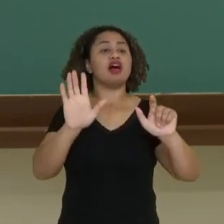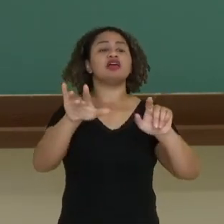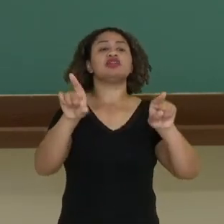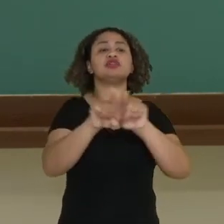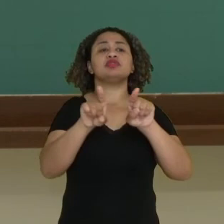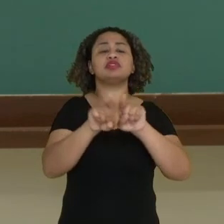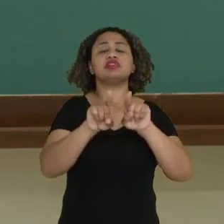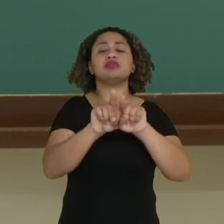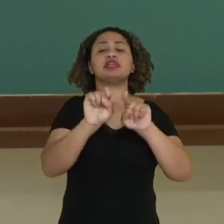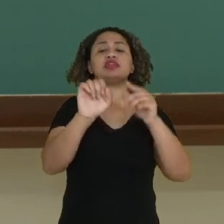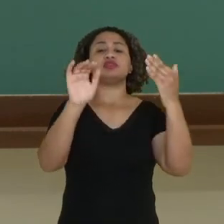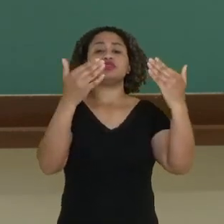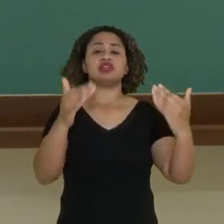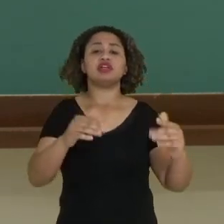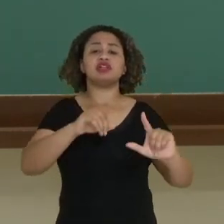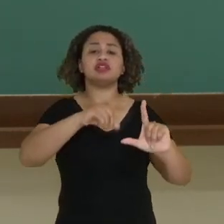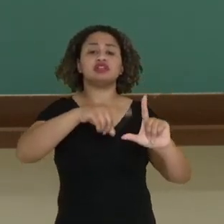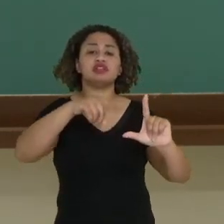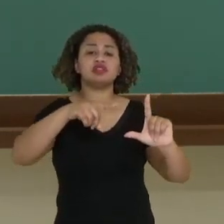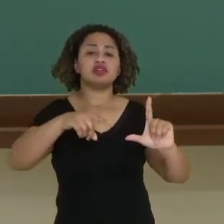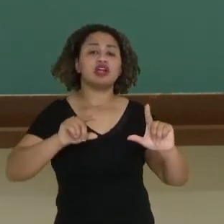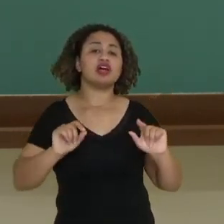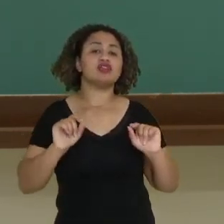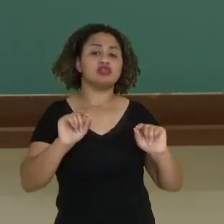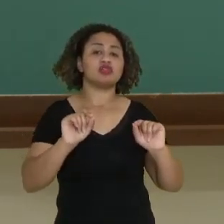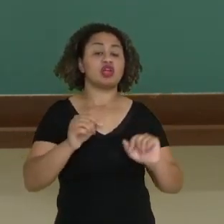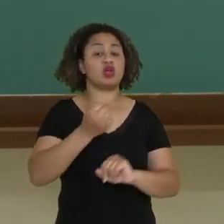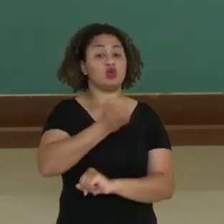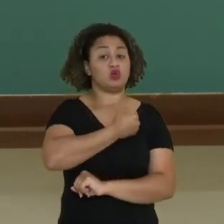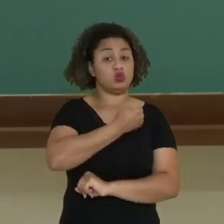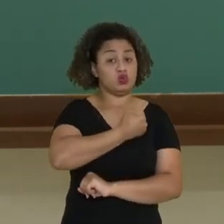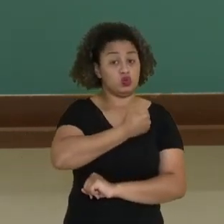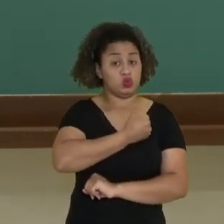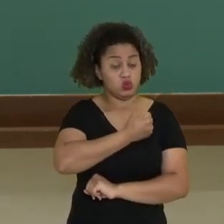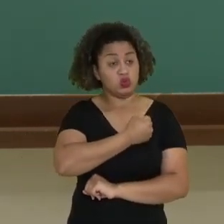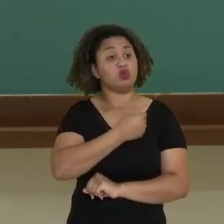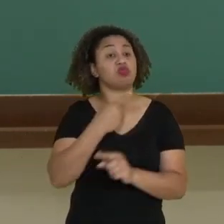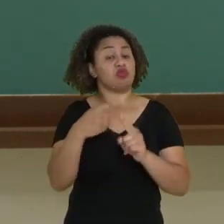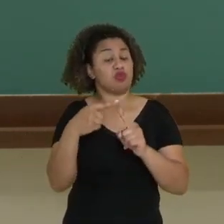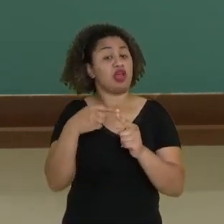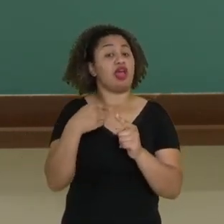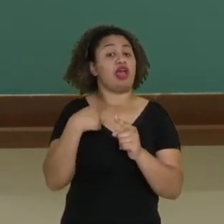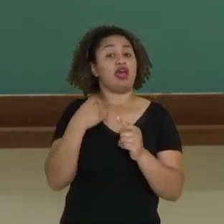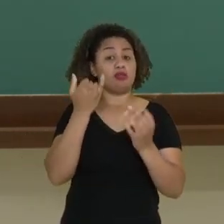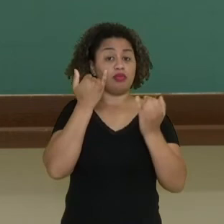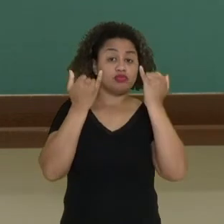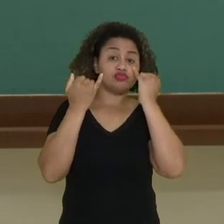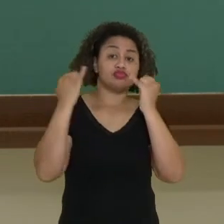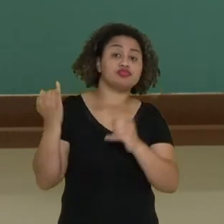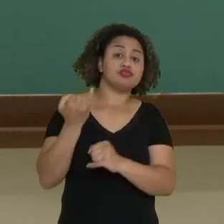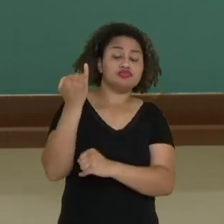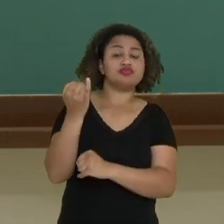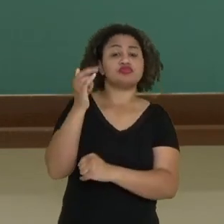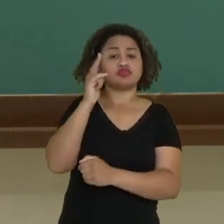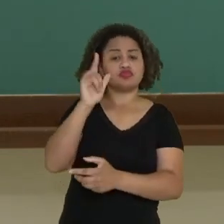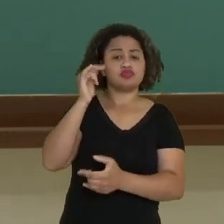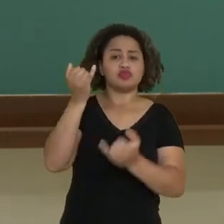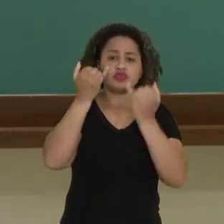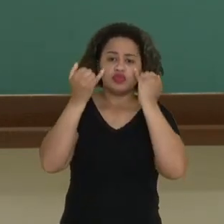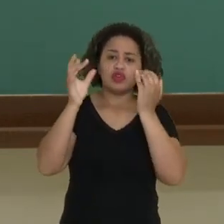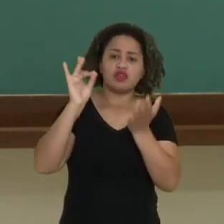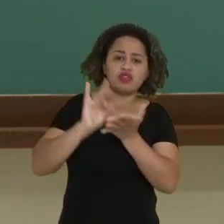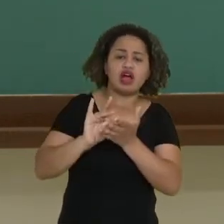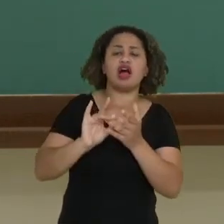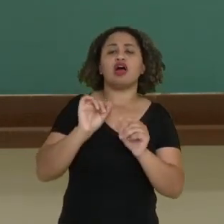estou analisando um gráfico? Os números, porque é deles que precisamos para ver as informações reais,